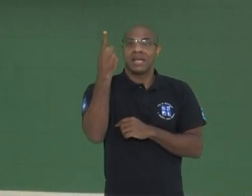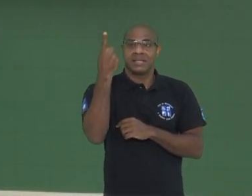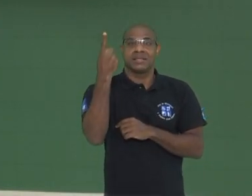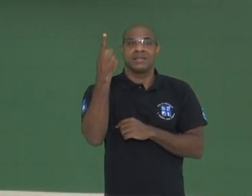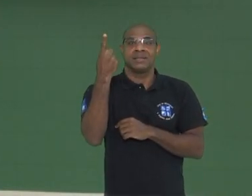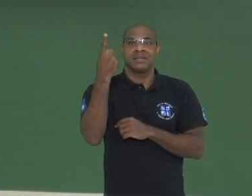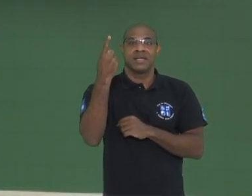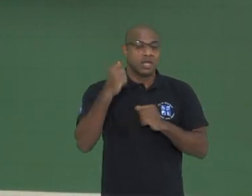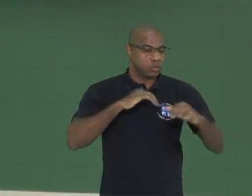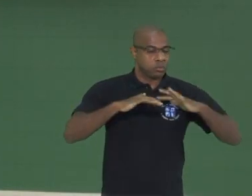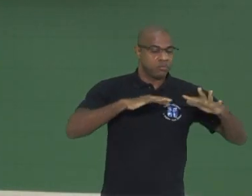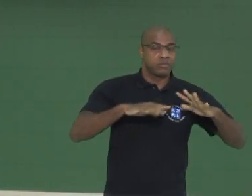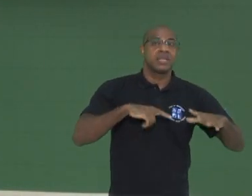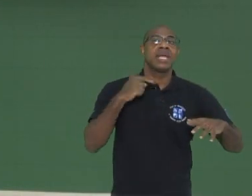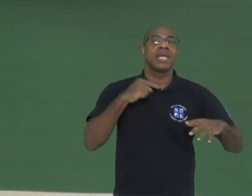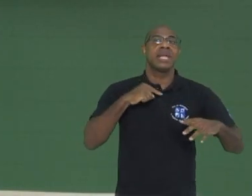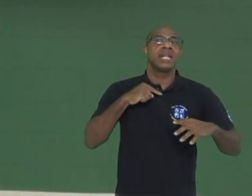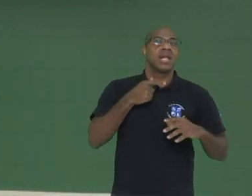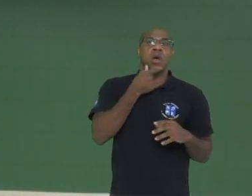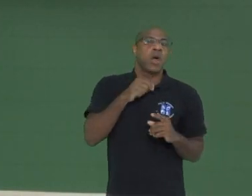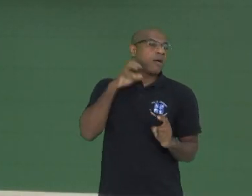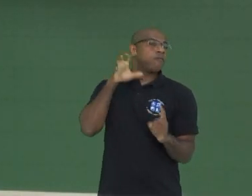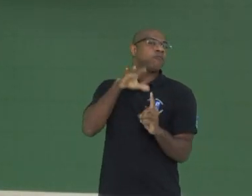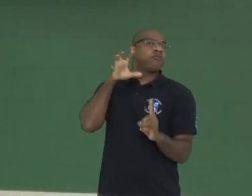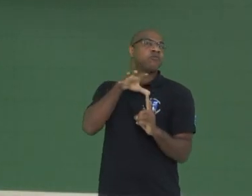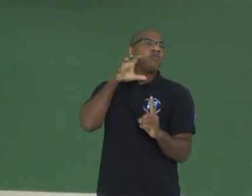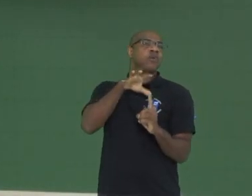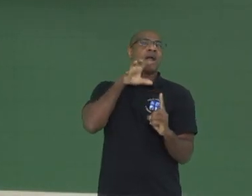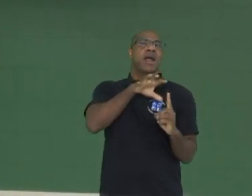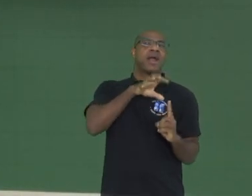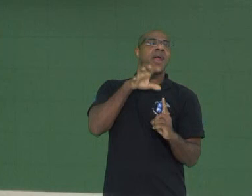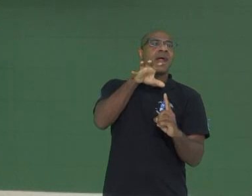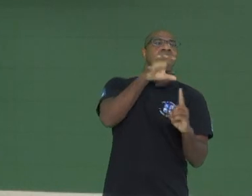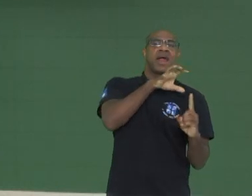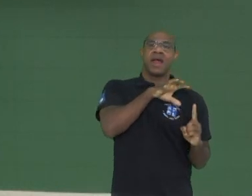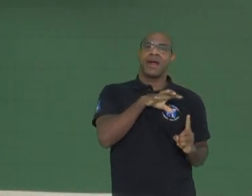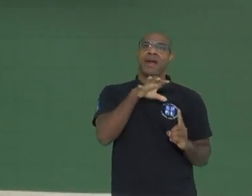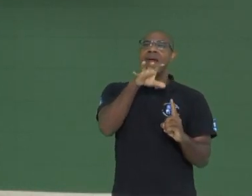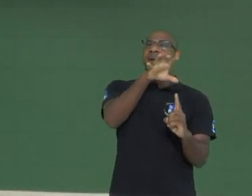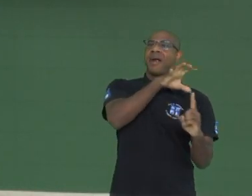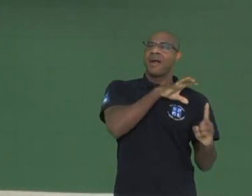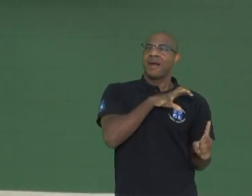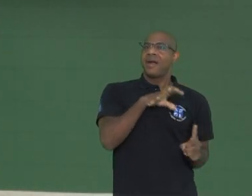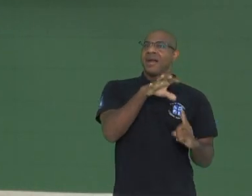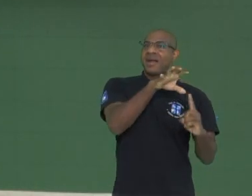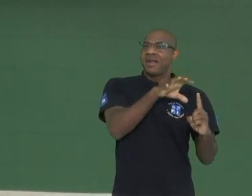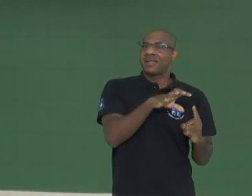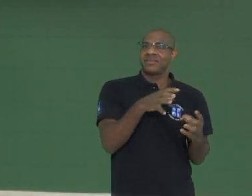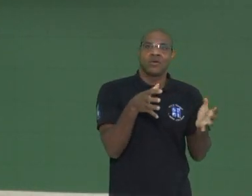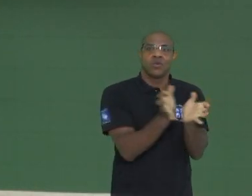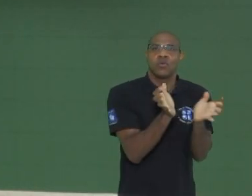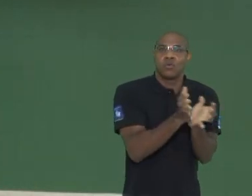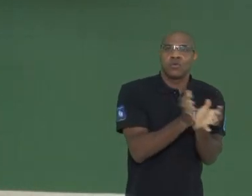exercia grande influência. Então, ele seria um bode expiatório, seria interessante porque ele falava demais